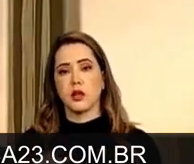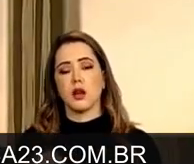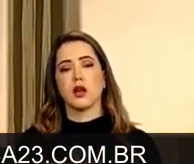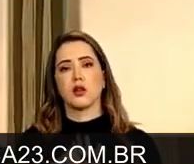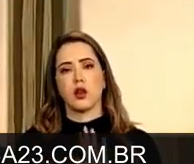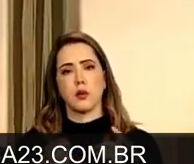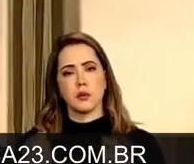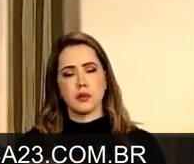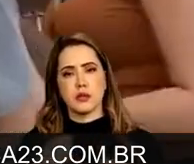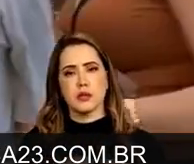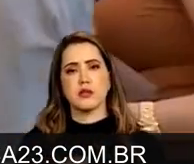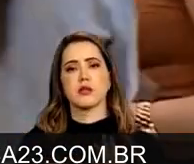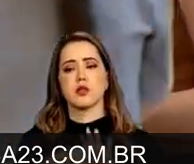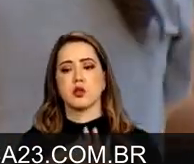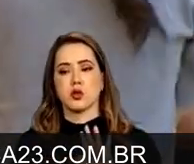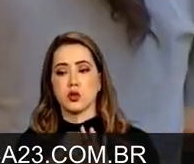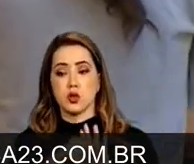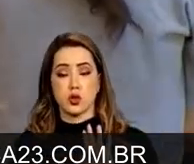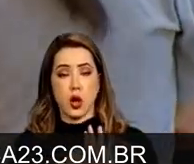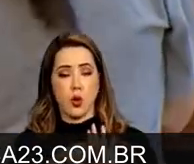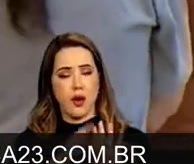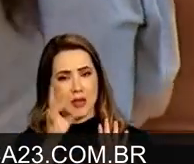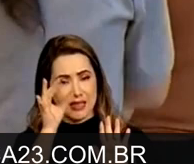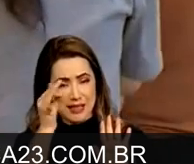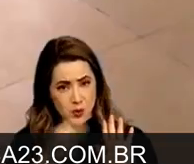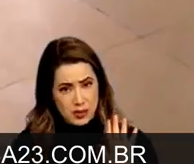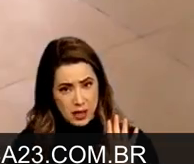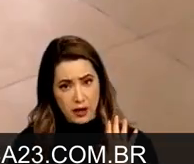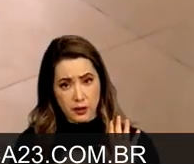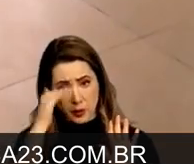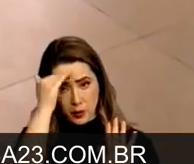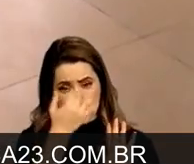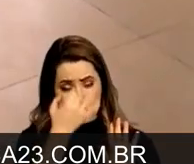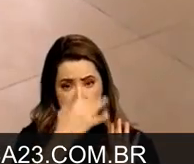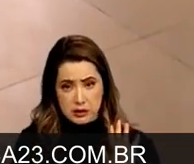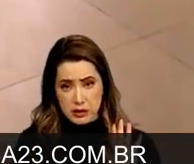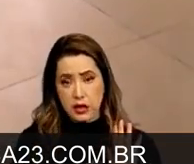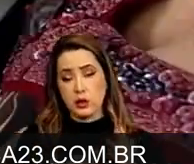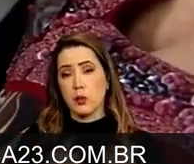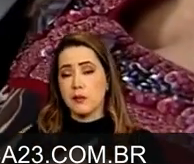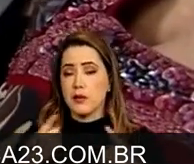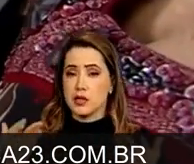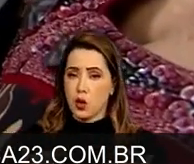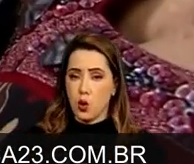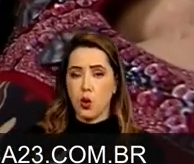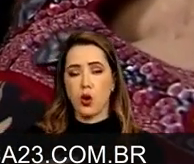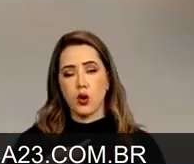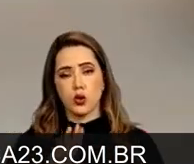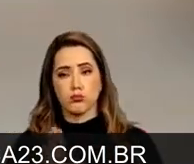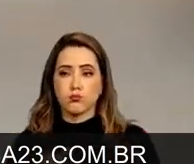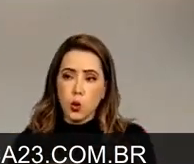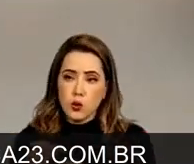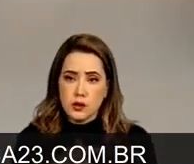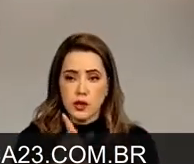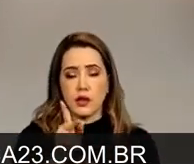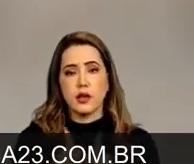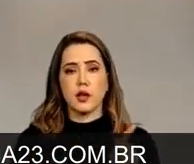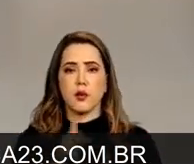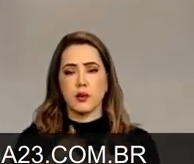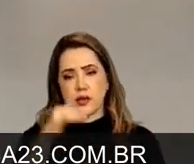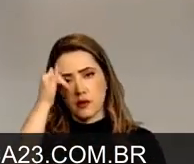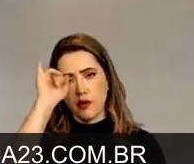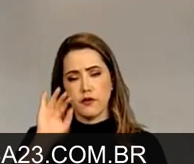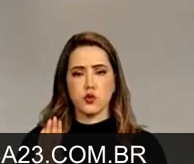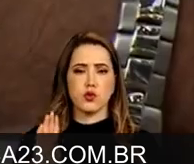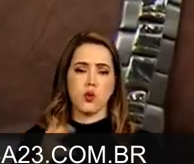de regulamentação para ser melhor fiscalizada e cumprida. Enquanto isso, a orientação é que a população se previna de